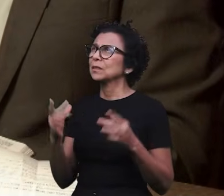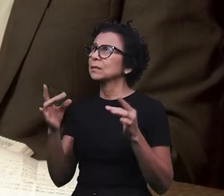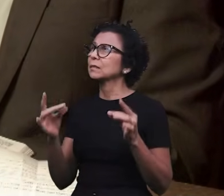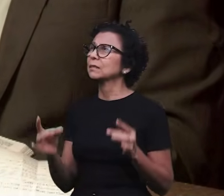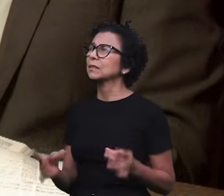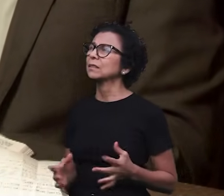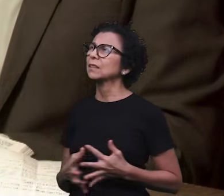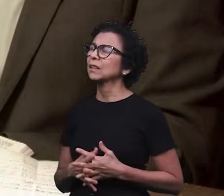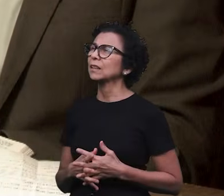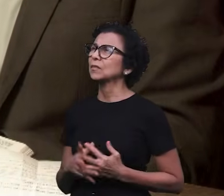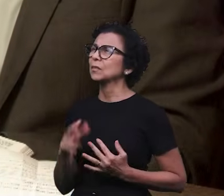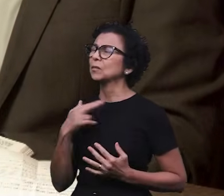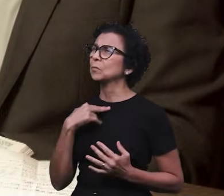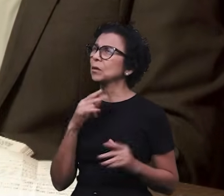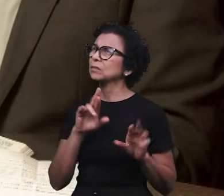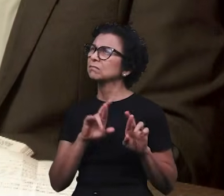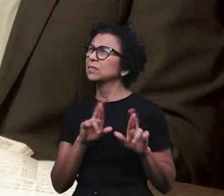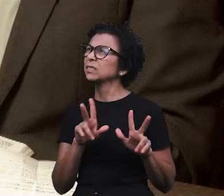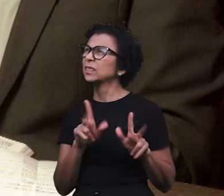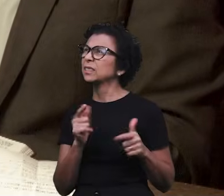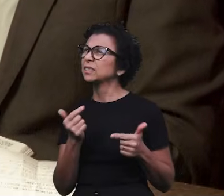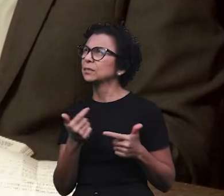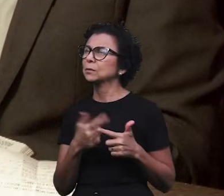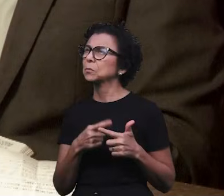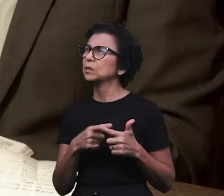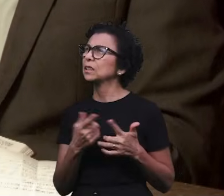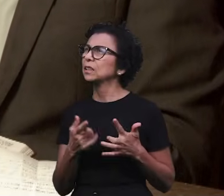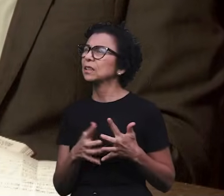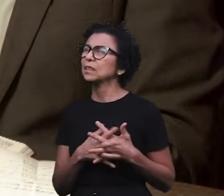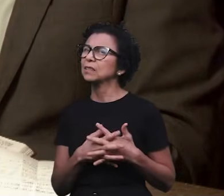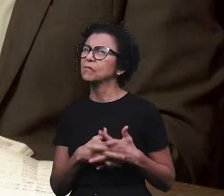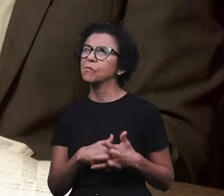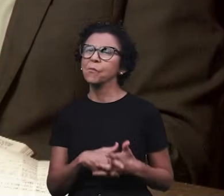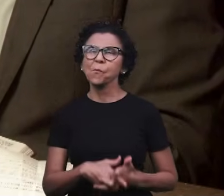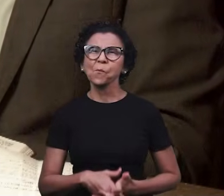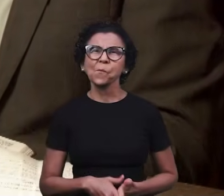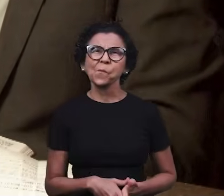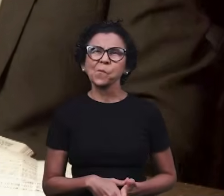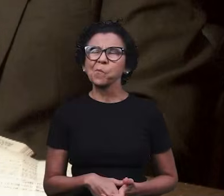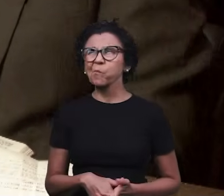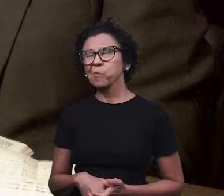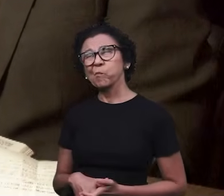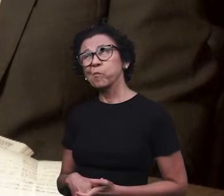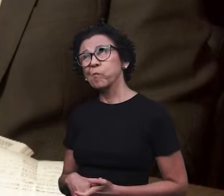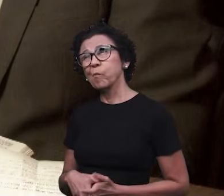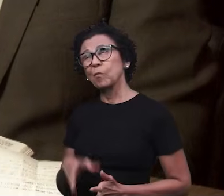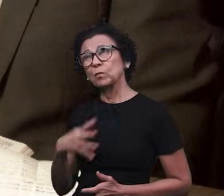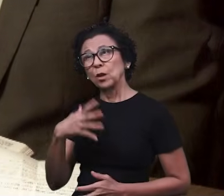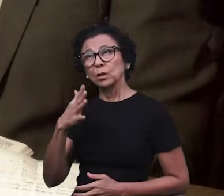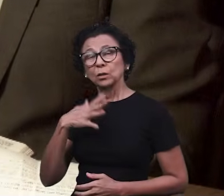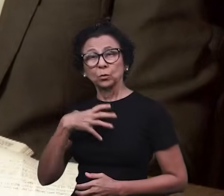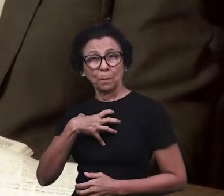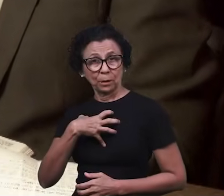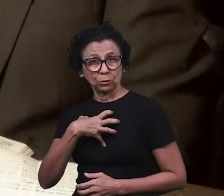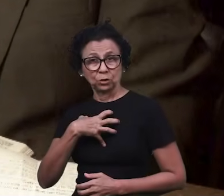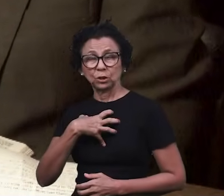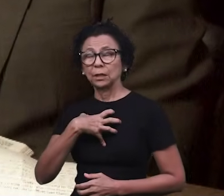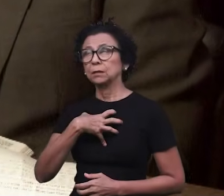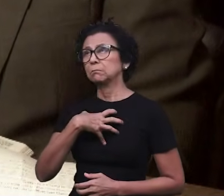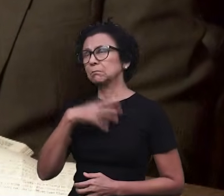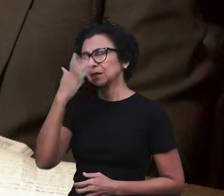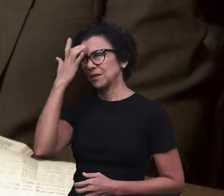fazer assim? Por que eu não posso fazer de outro jeito? Por que assim vai ficar mais fácil? Assim é